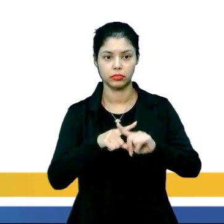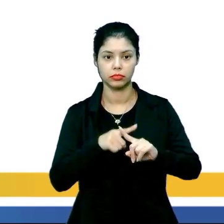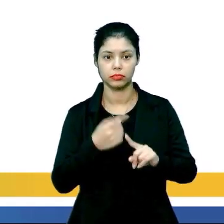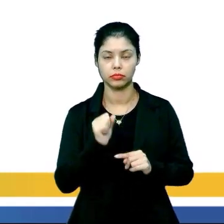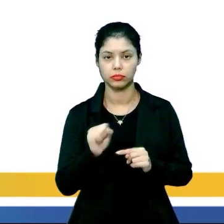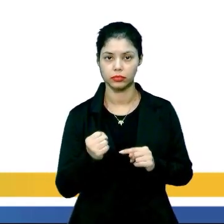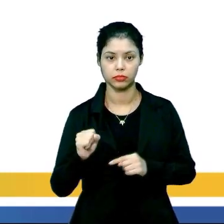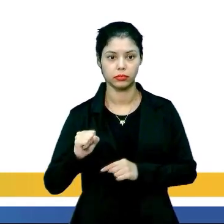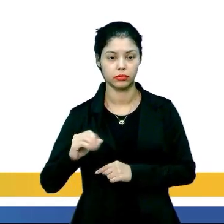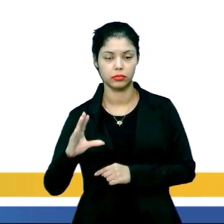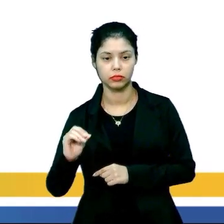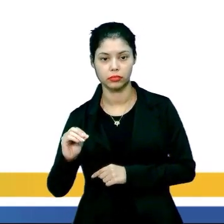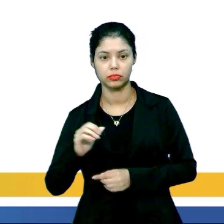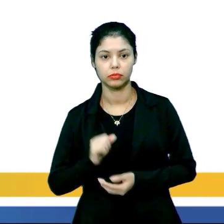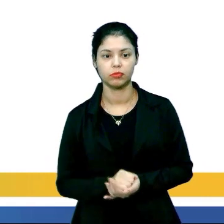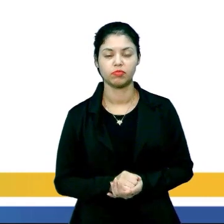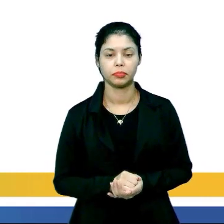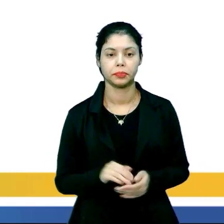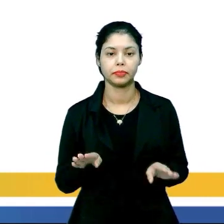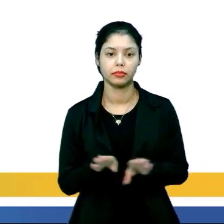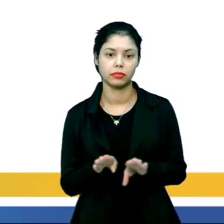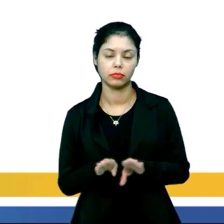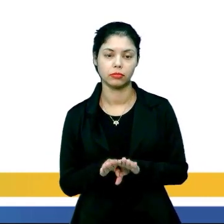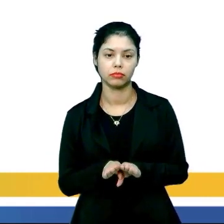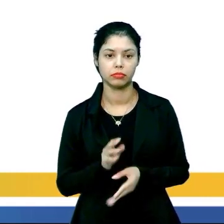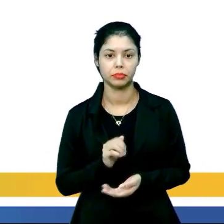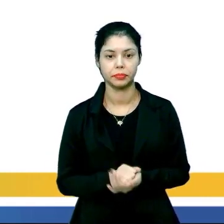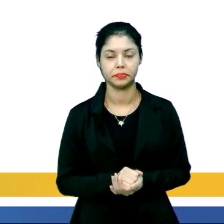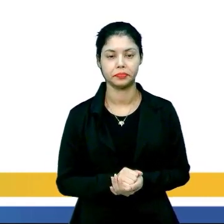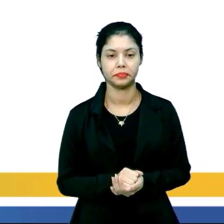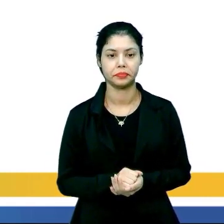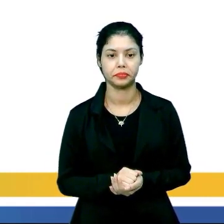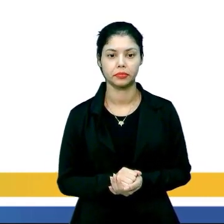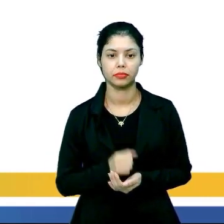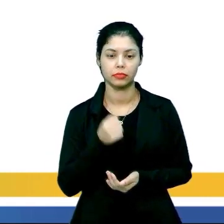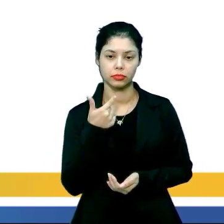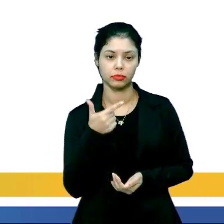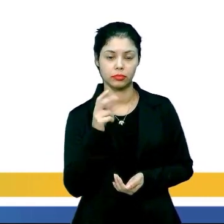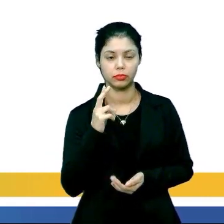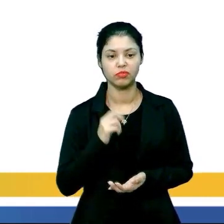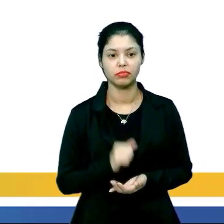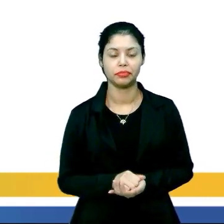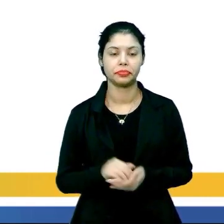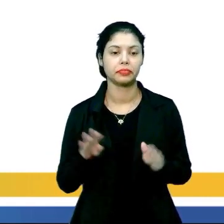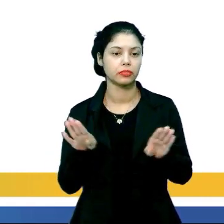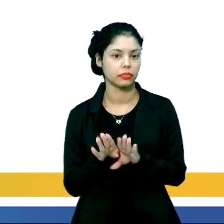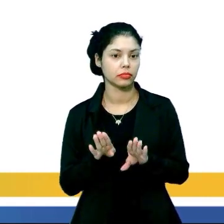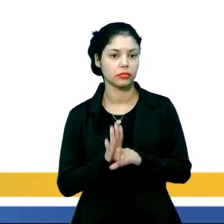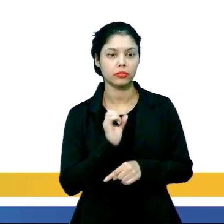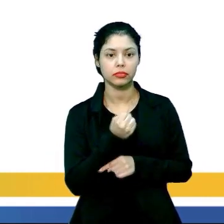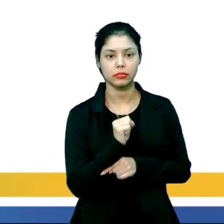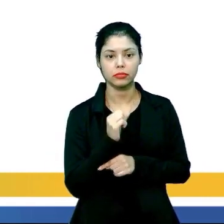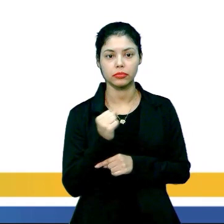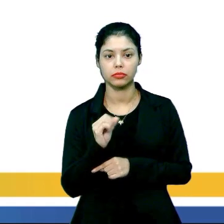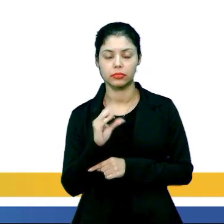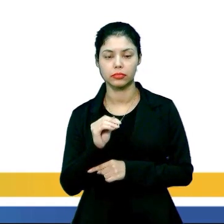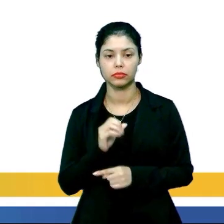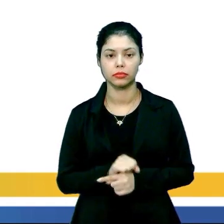1/4. A quarta parte de 100 é 25, ok? Vezes